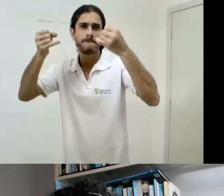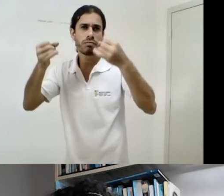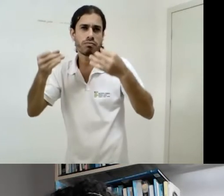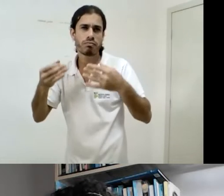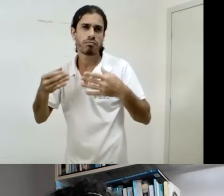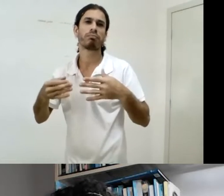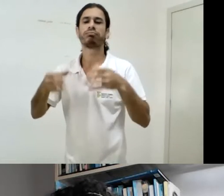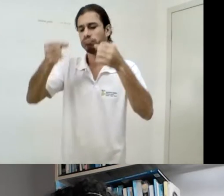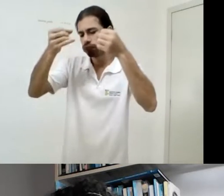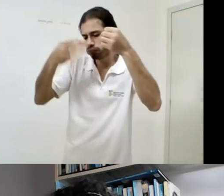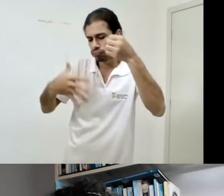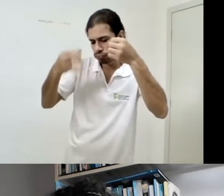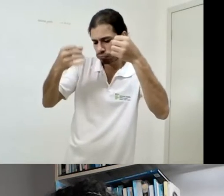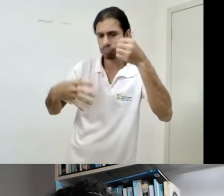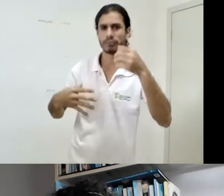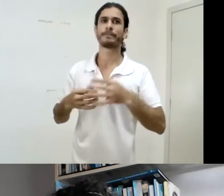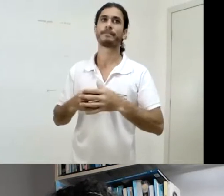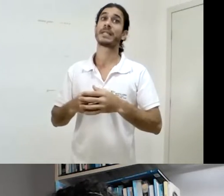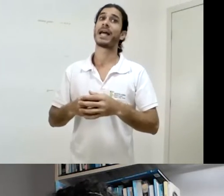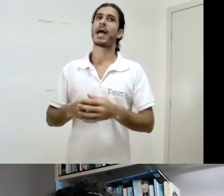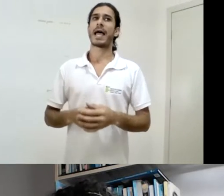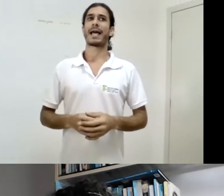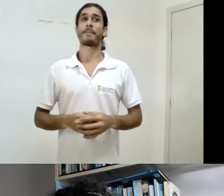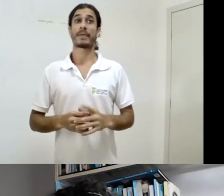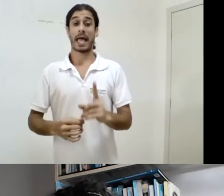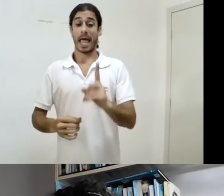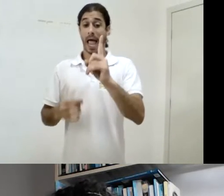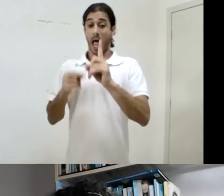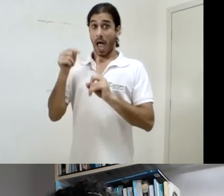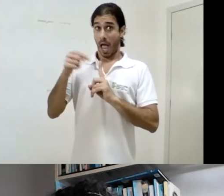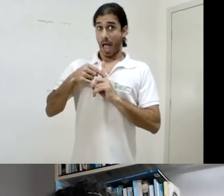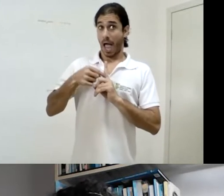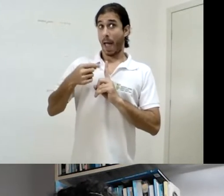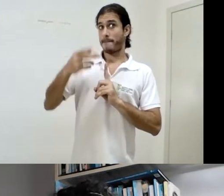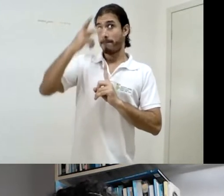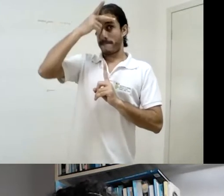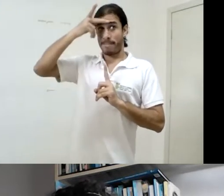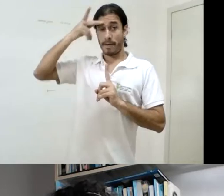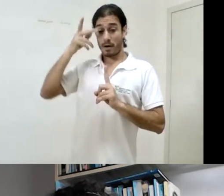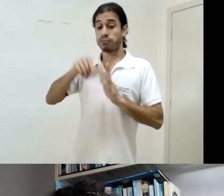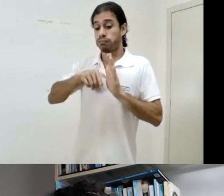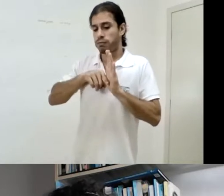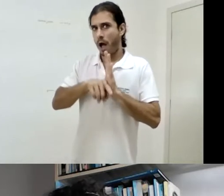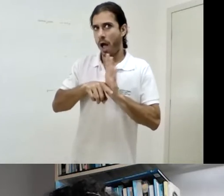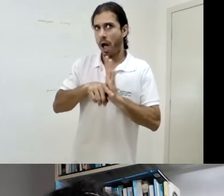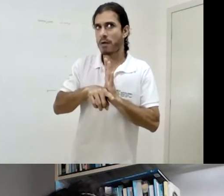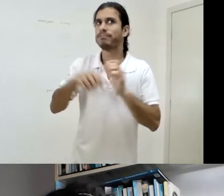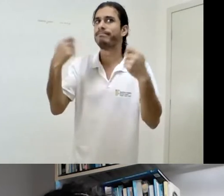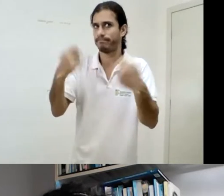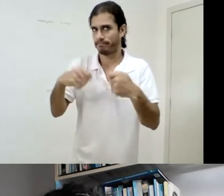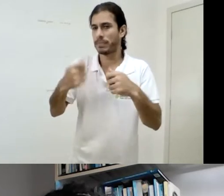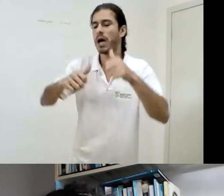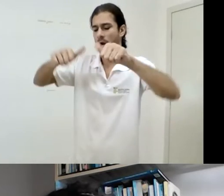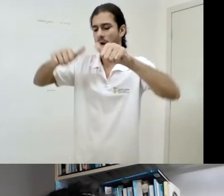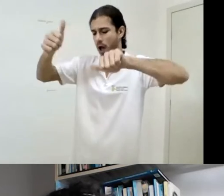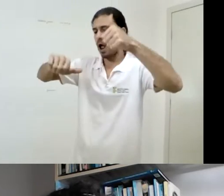como eu, pesquisador, vou fazer uso dos dados, como eu vou lidar com os dados. Se eu vou para além disso, que ela